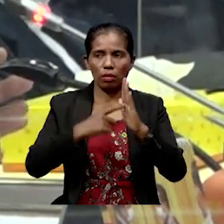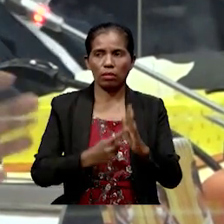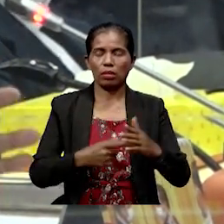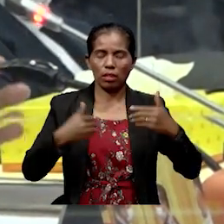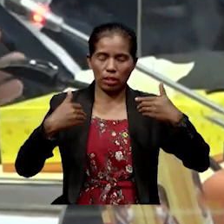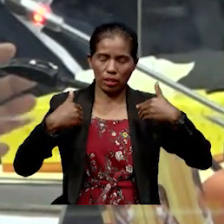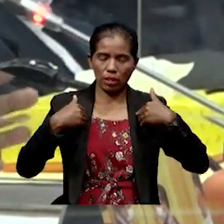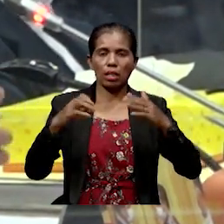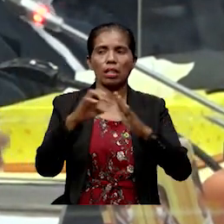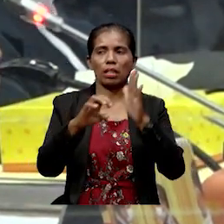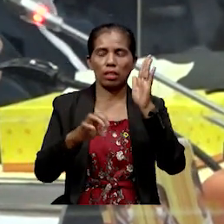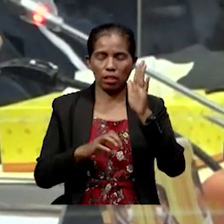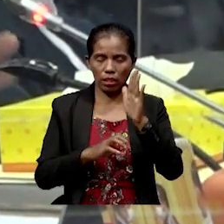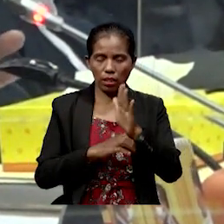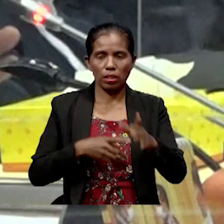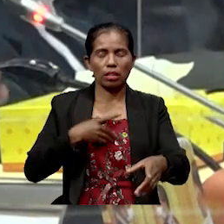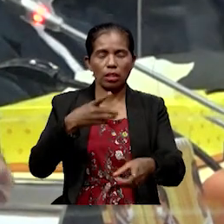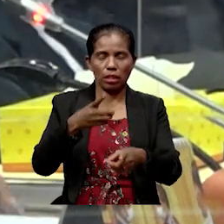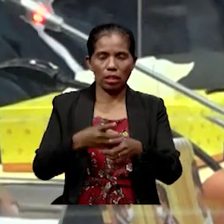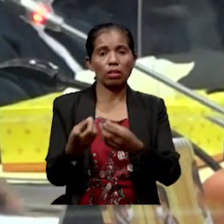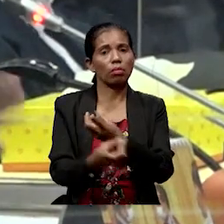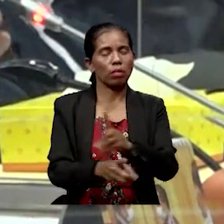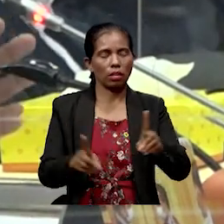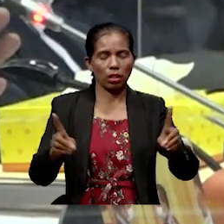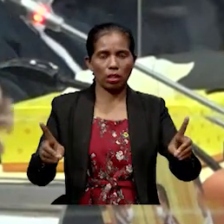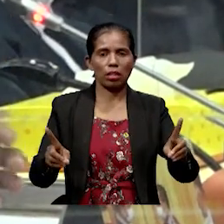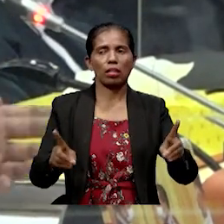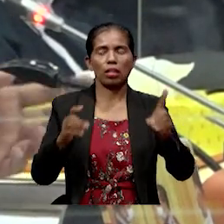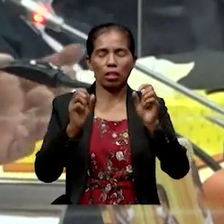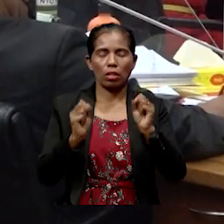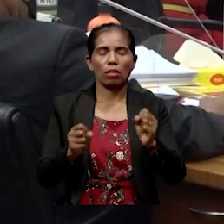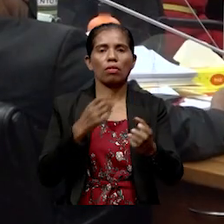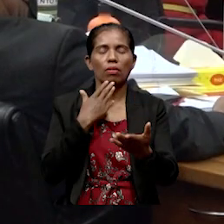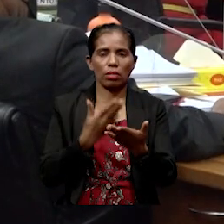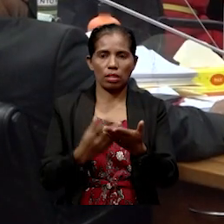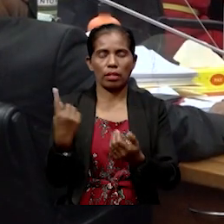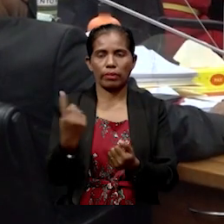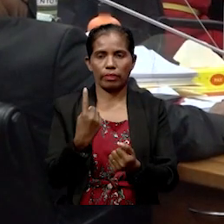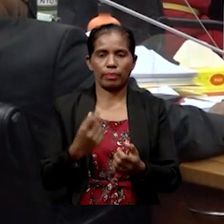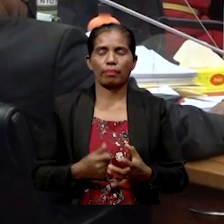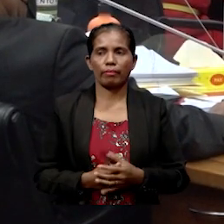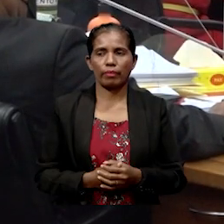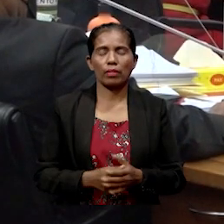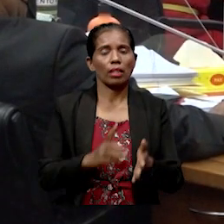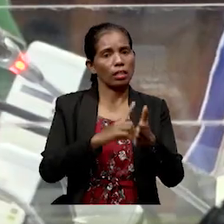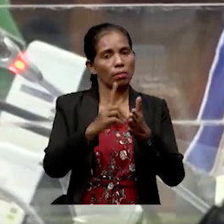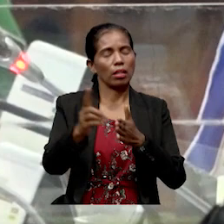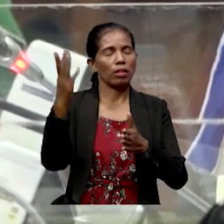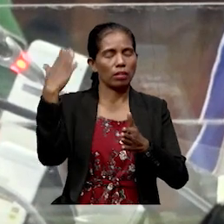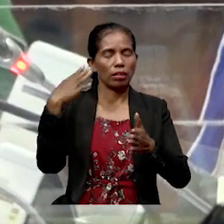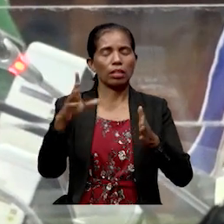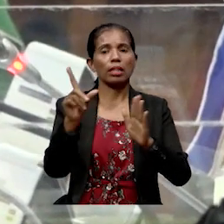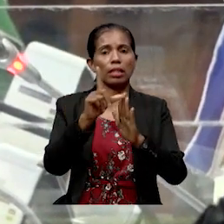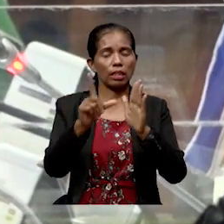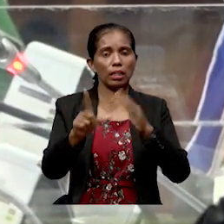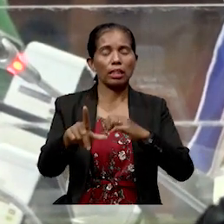estado de direito democrático e república democrática de Timor-Leste ho saudável na fat. Iha semana kotuk líder partido tolu